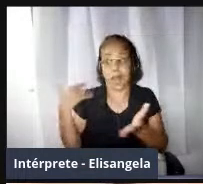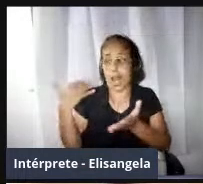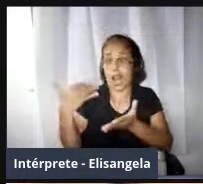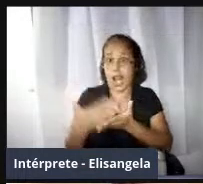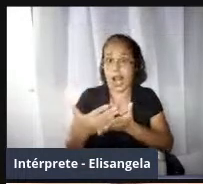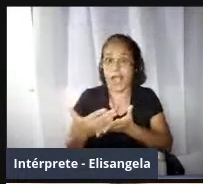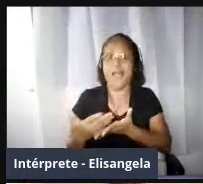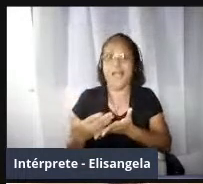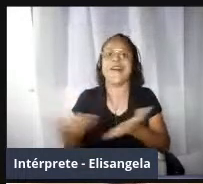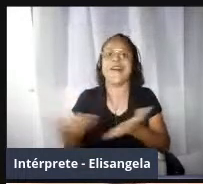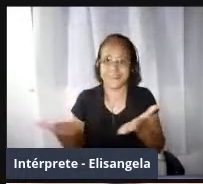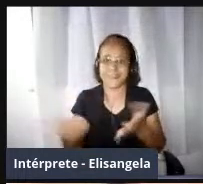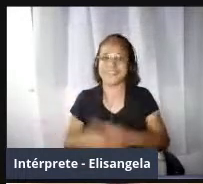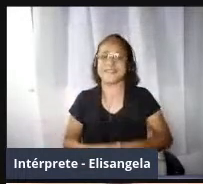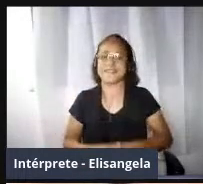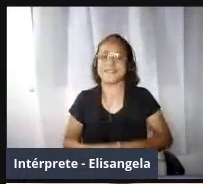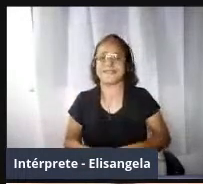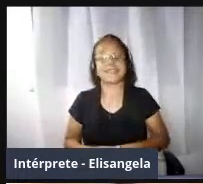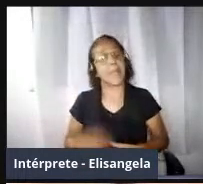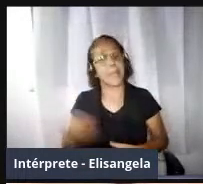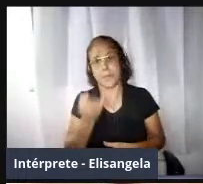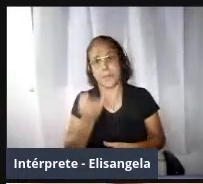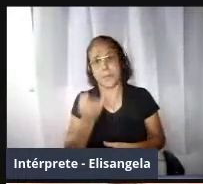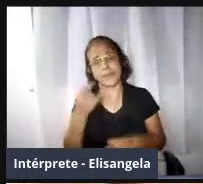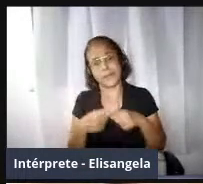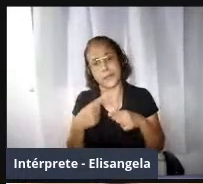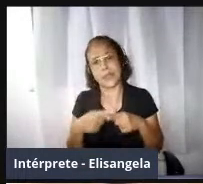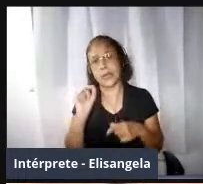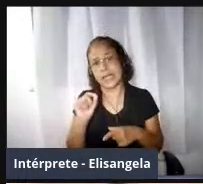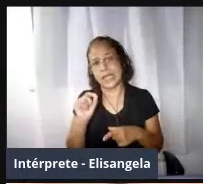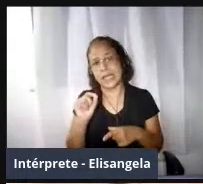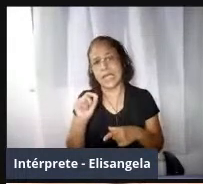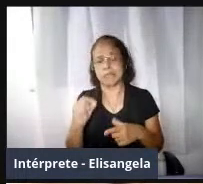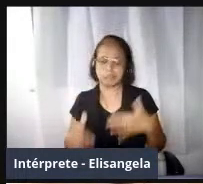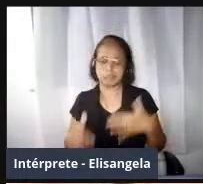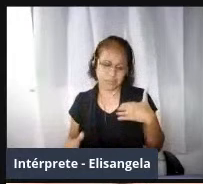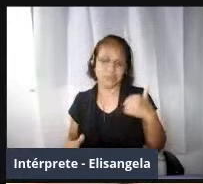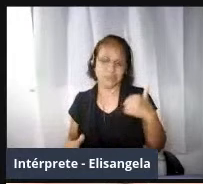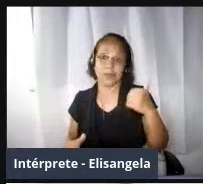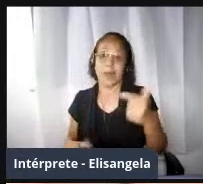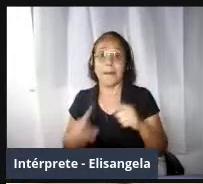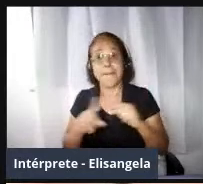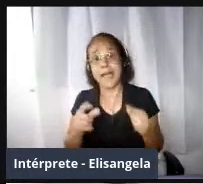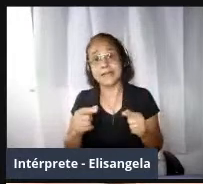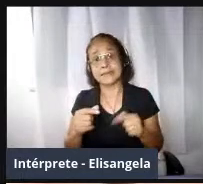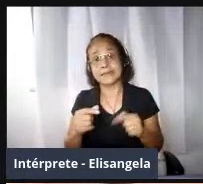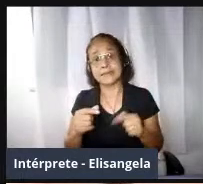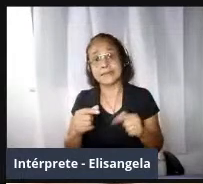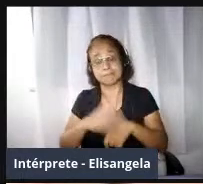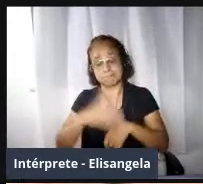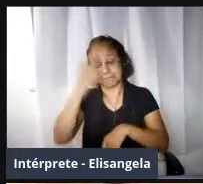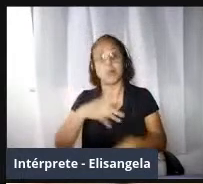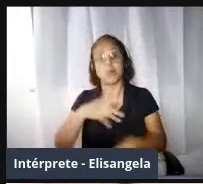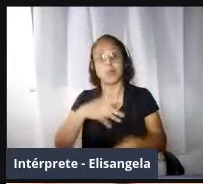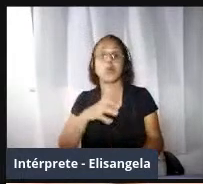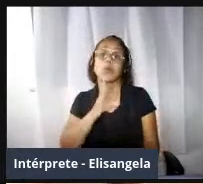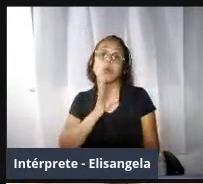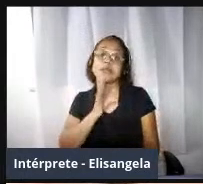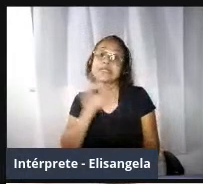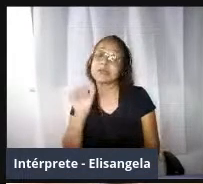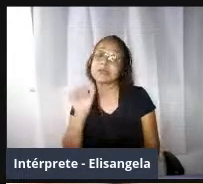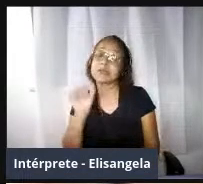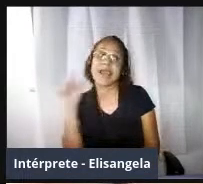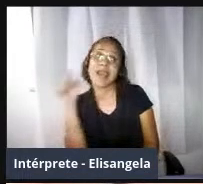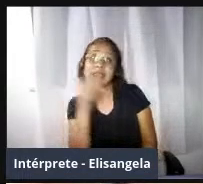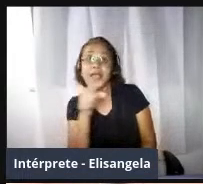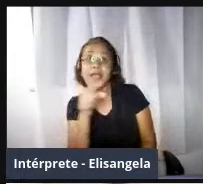muito importante, né, não só porque me acolheu institucionalmente, mas para eu conhecer a Paraíba, né? Eu vim para cá, prestei um